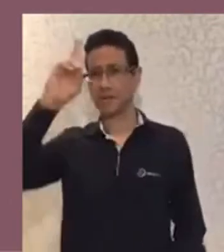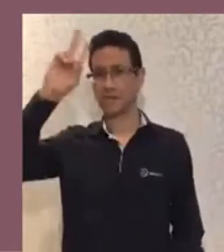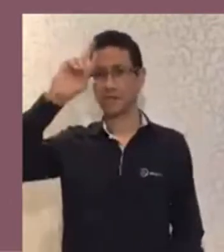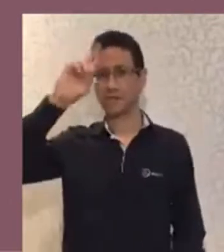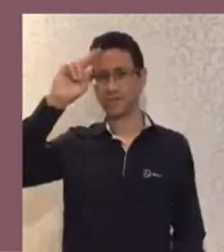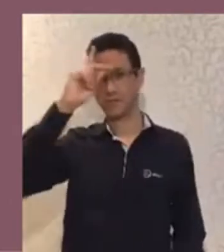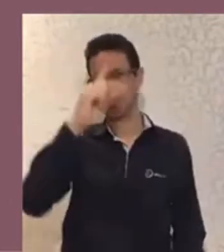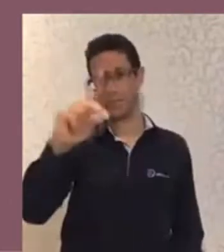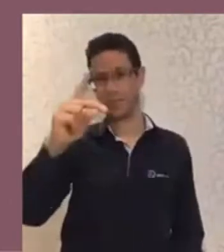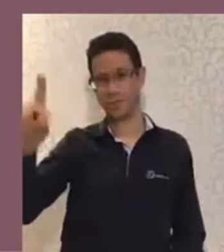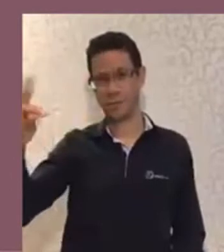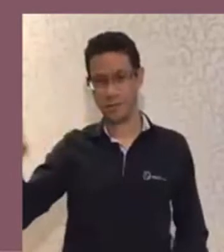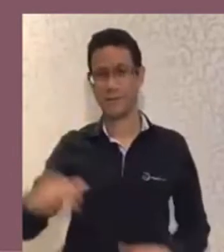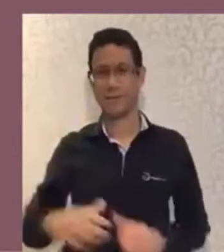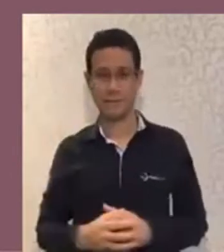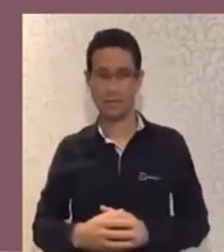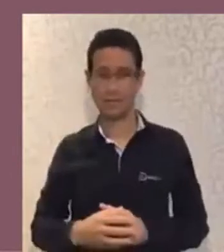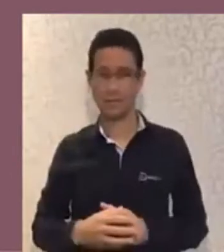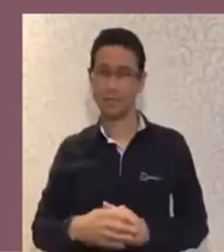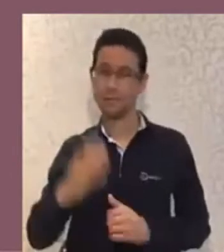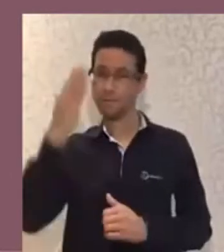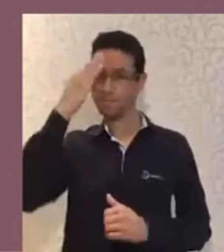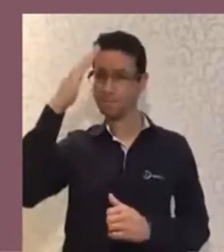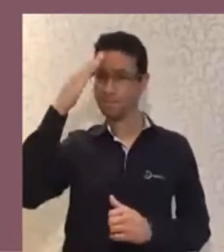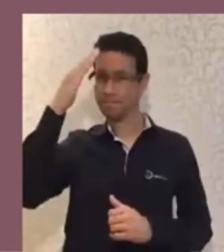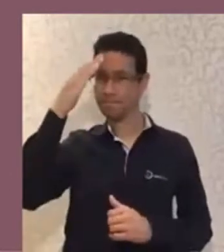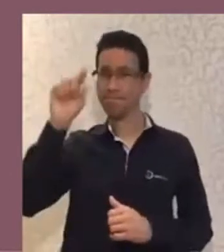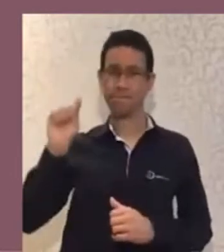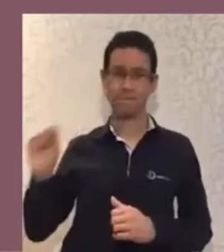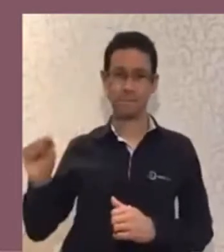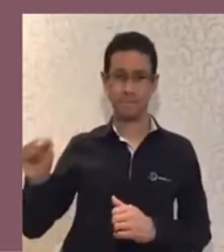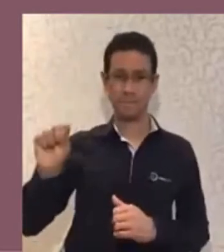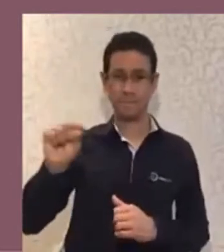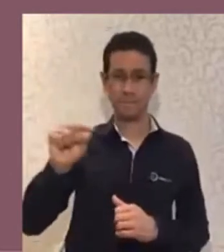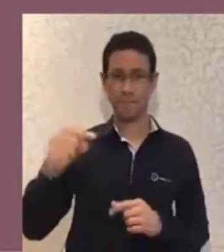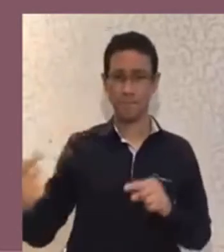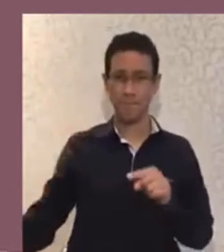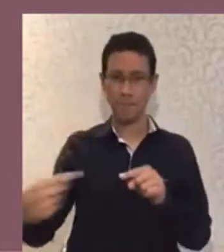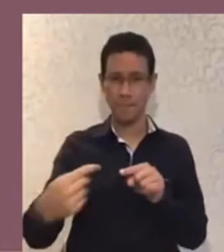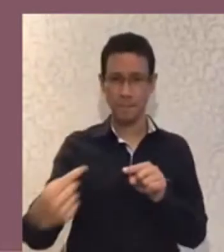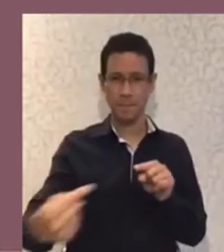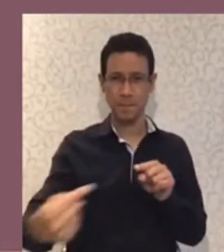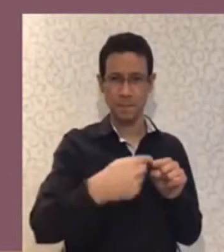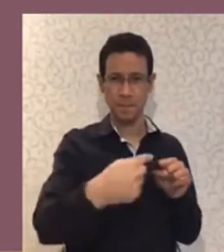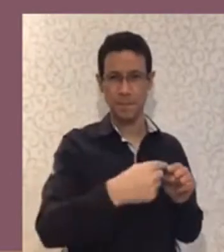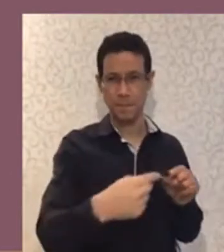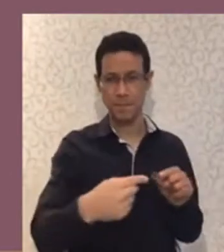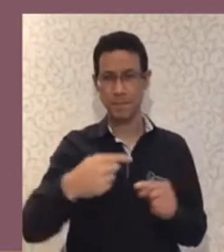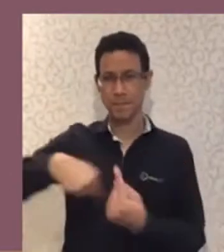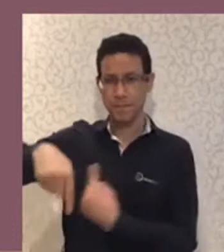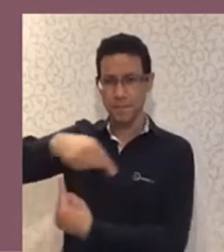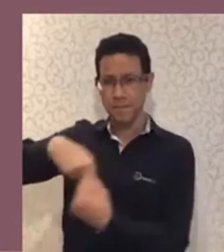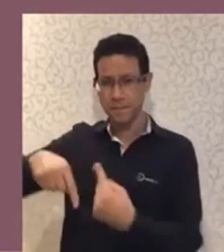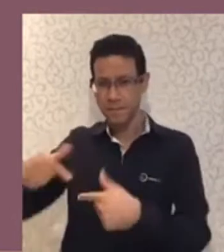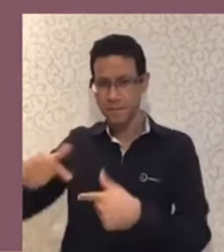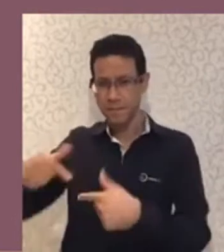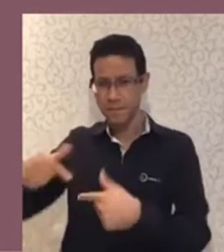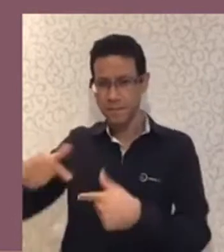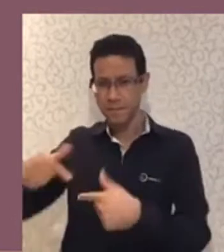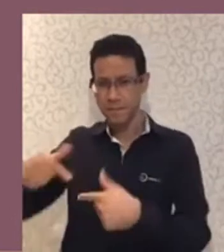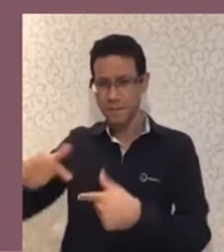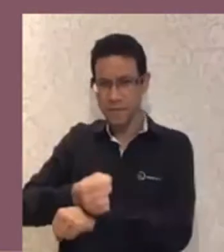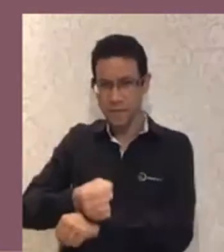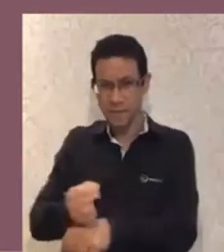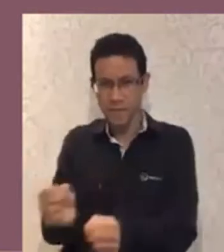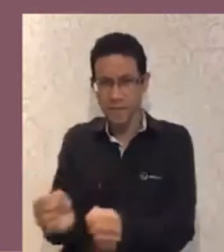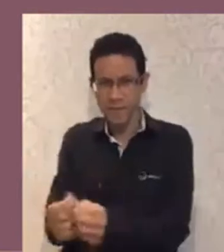dar conta que aquelas relações estabelecidas lá no século XVI, elas não desapareceram até